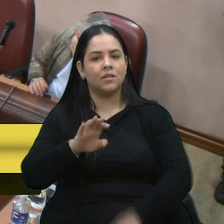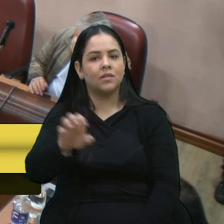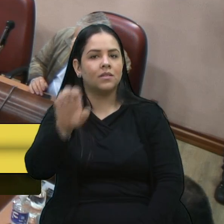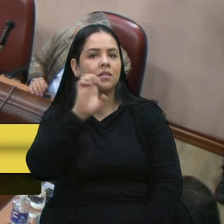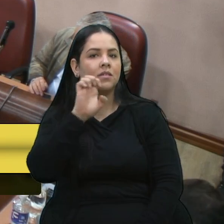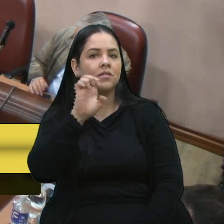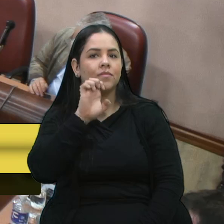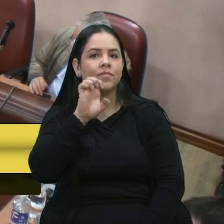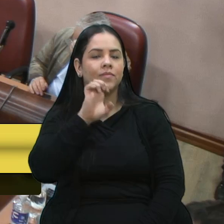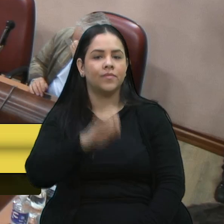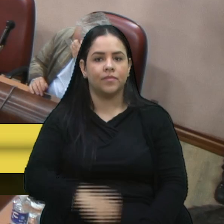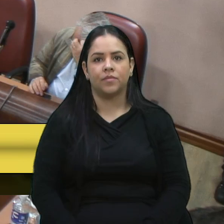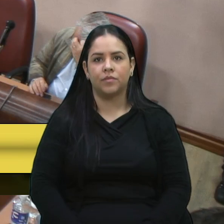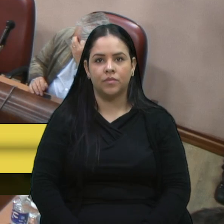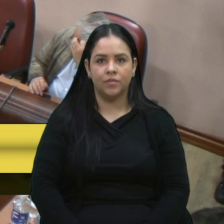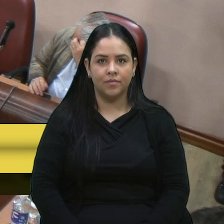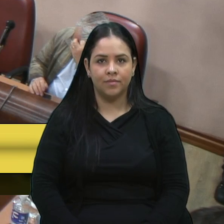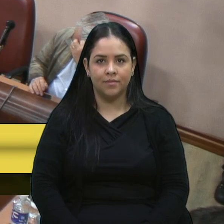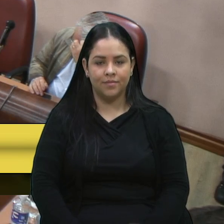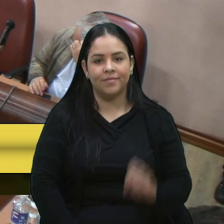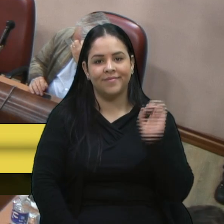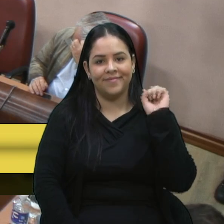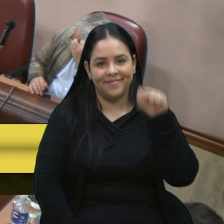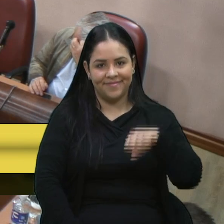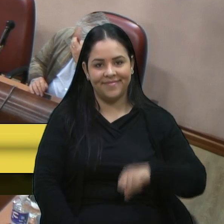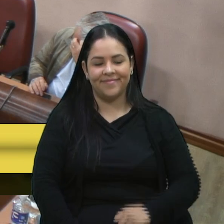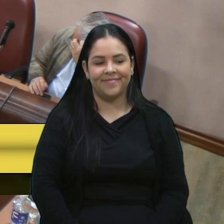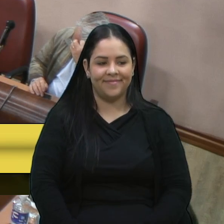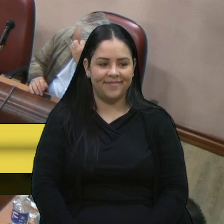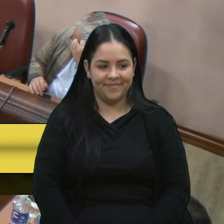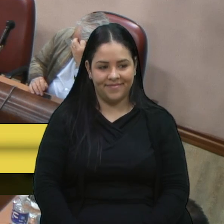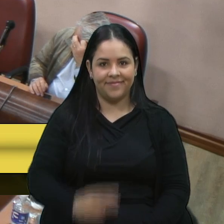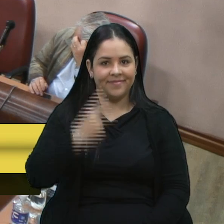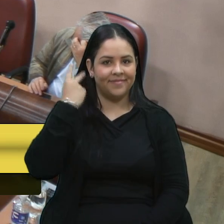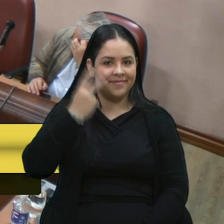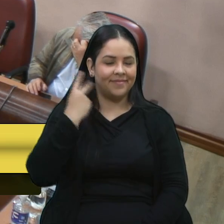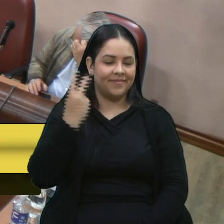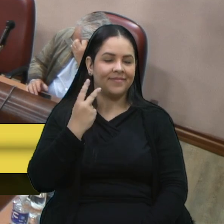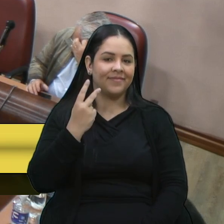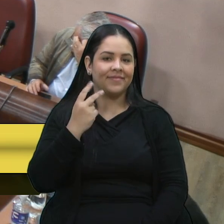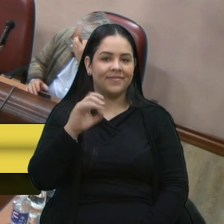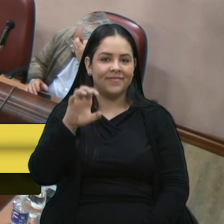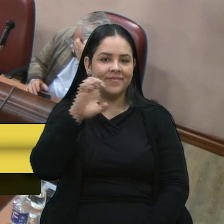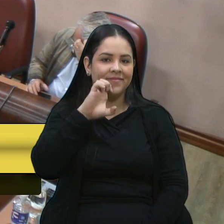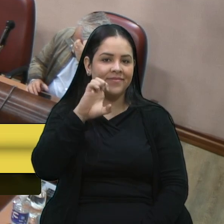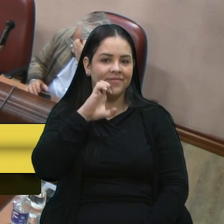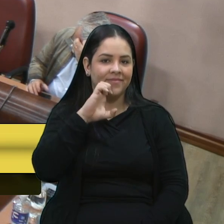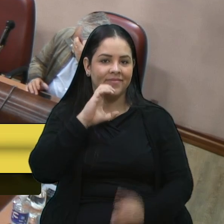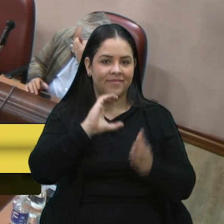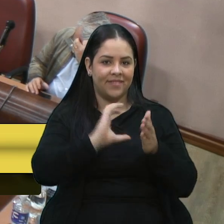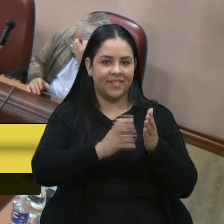isso? Isso. Isso, vereadora Estela com a palavra em declaração dele do PT.